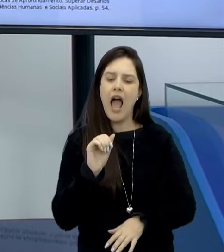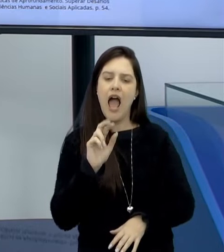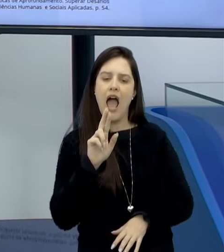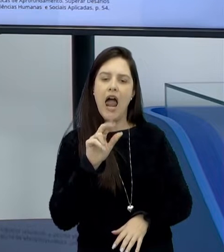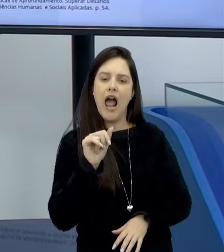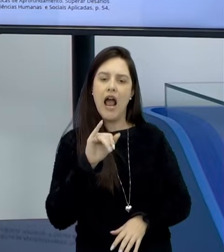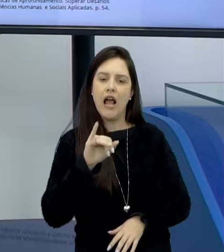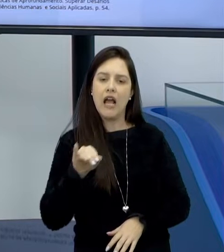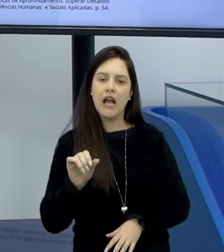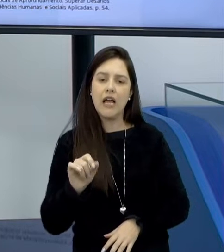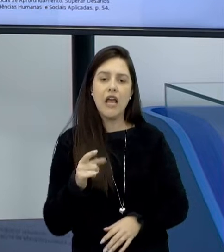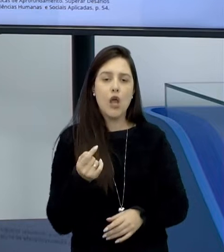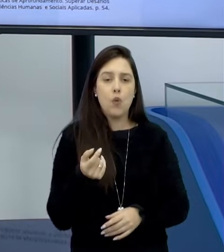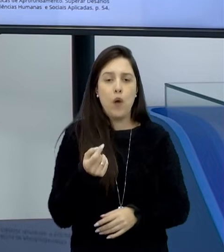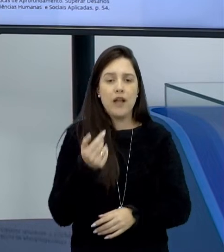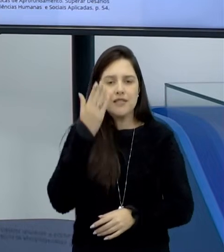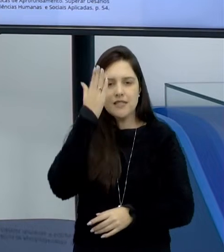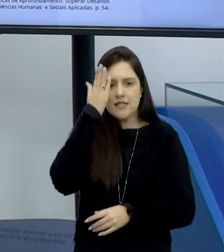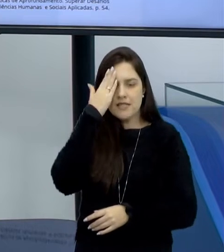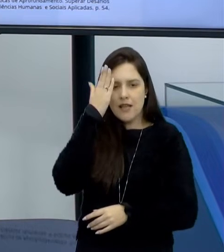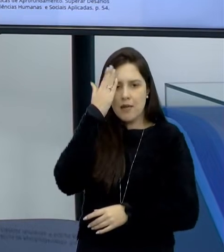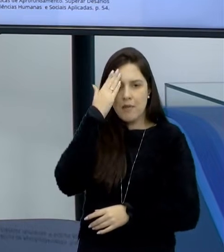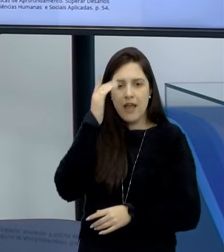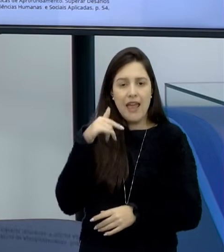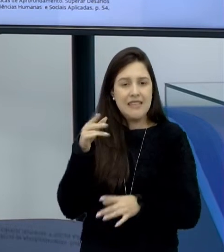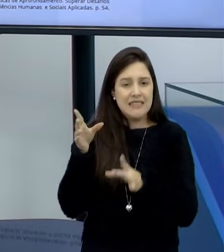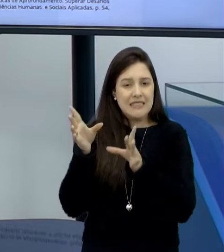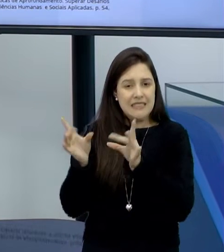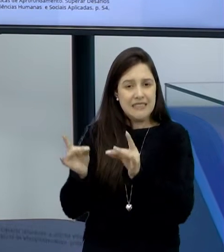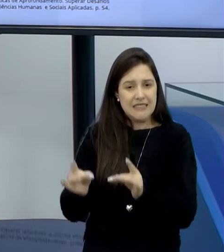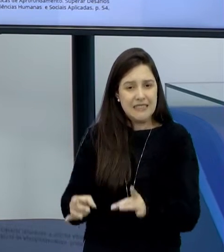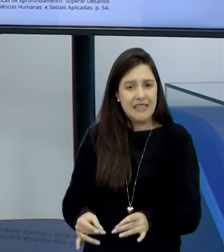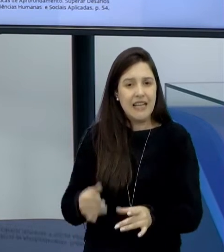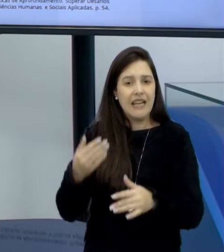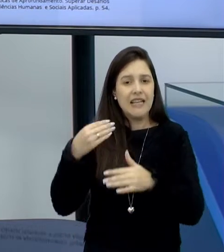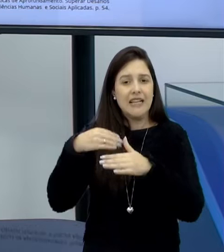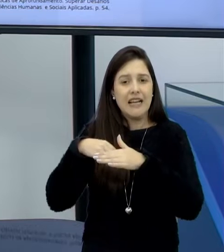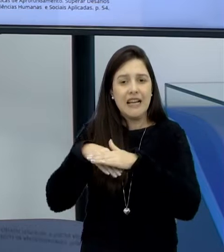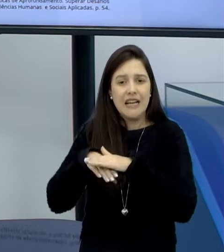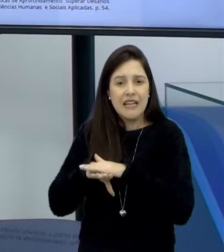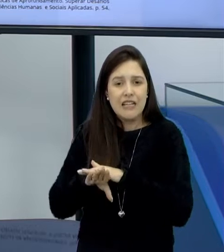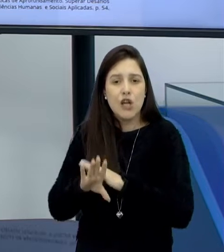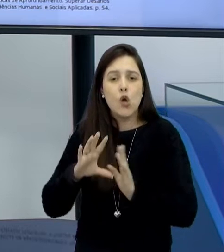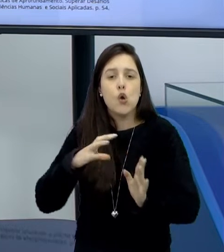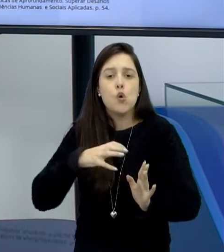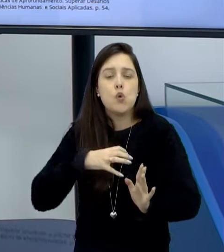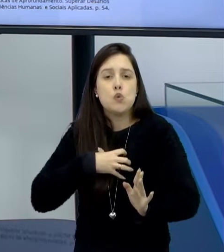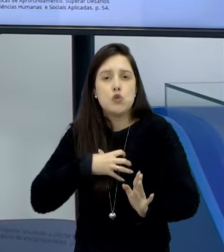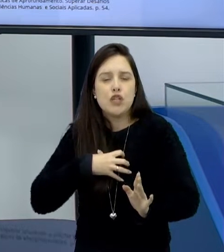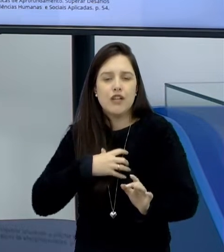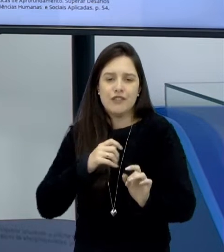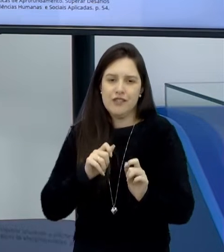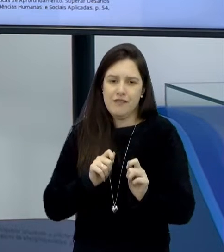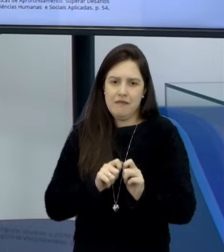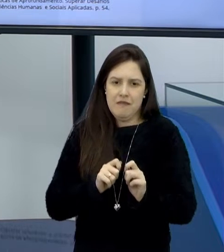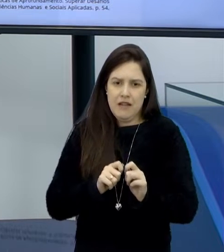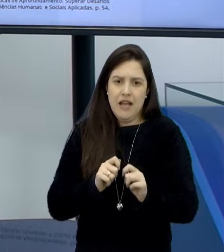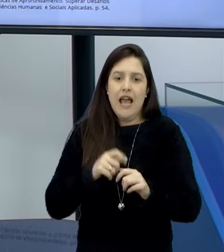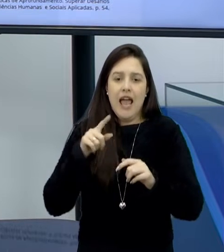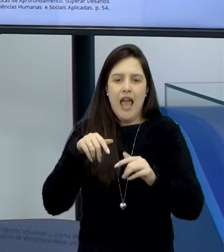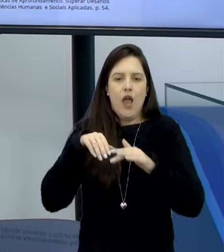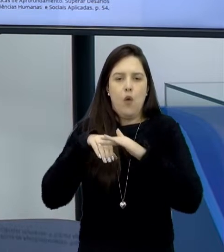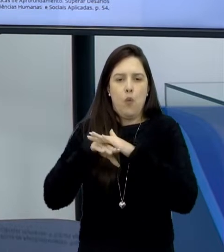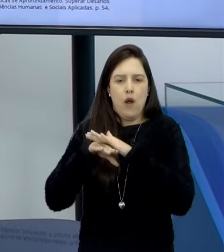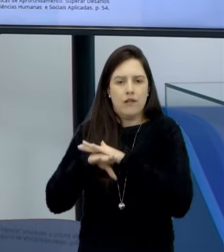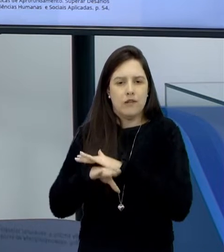ó, esse saber, essa técnica, ela é resguardada. É a técnica, o jeito de fazer que é resguardado